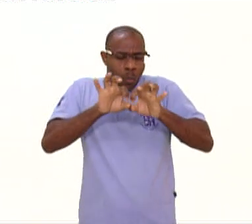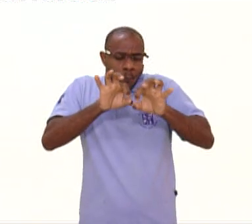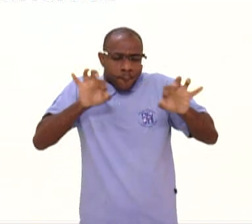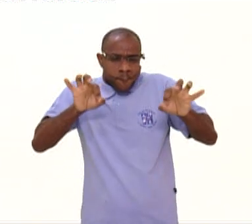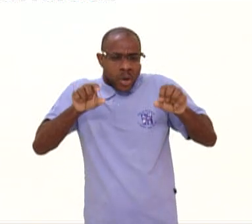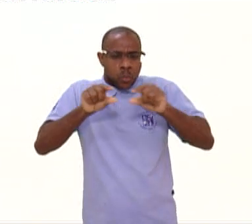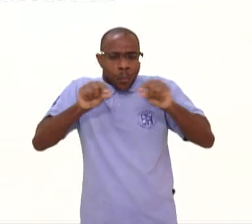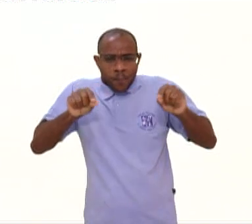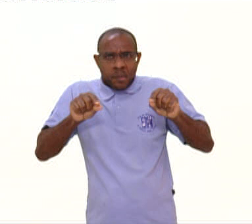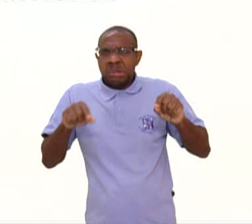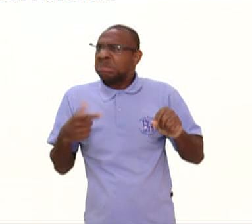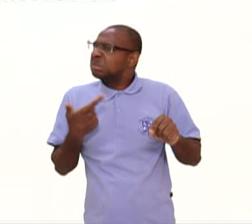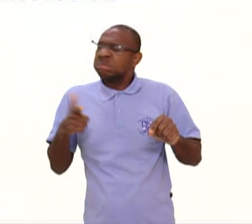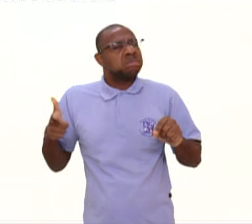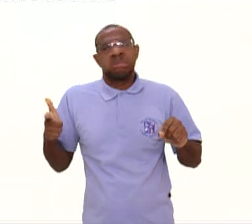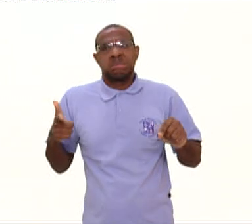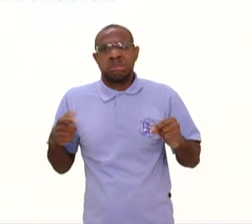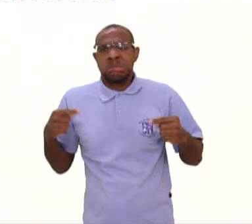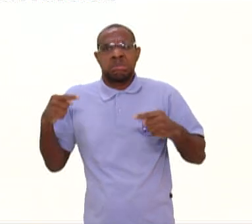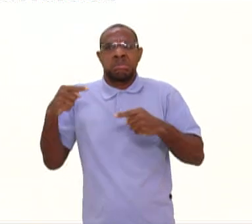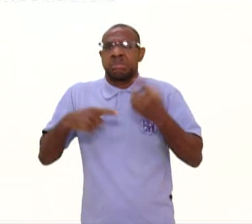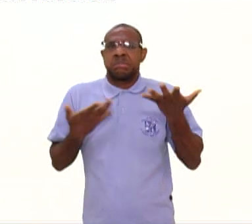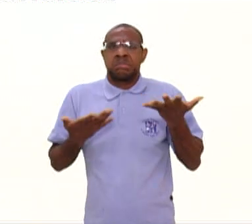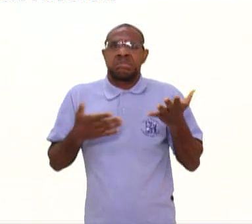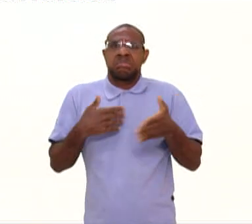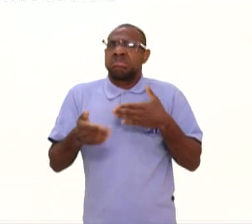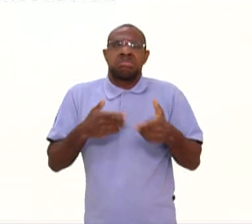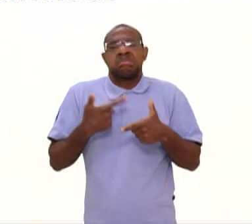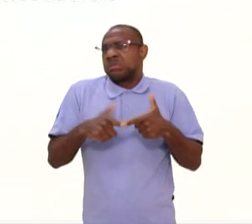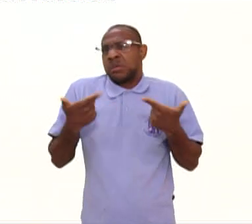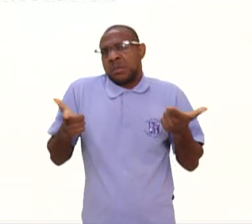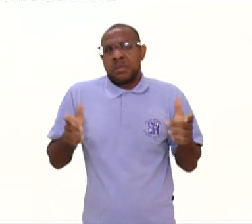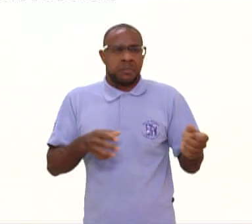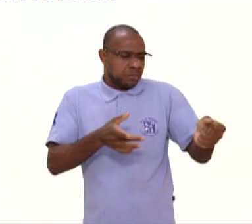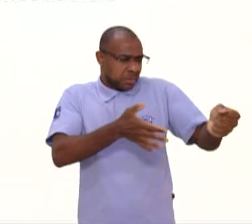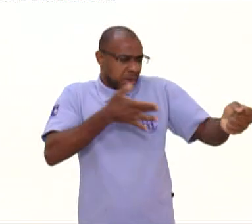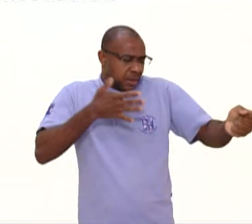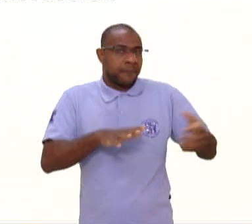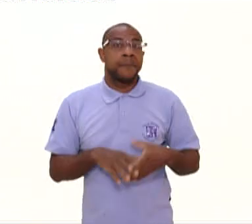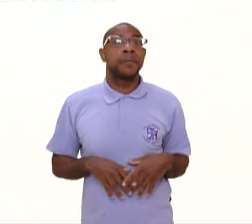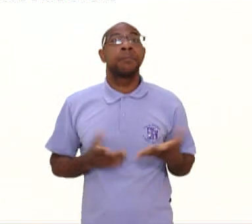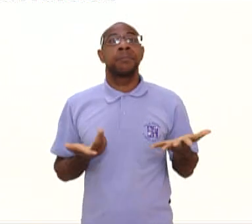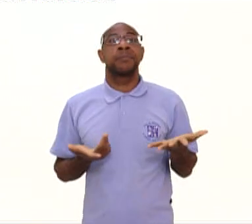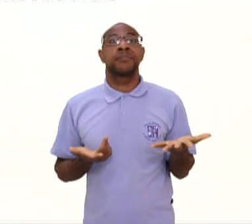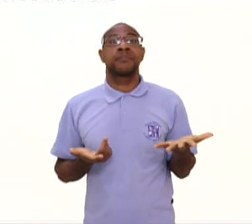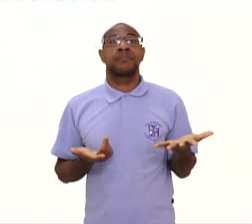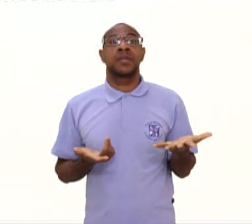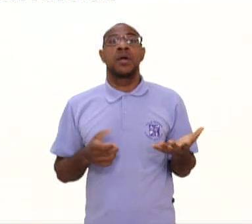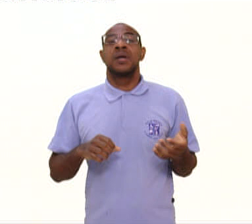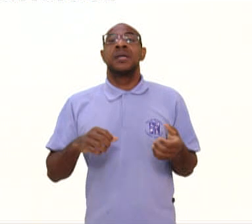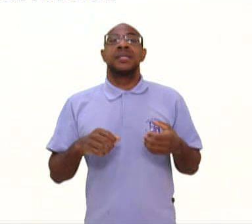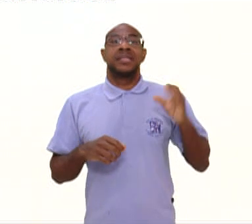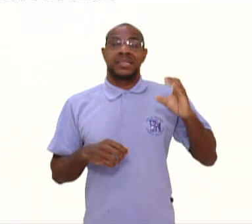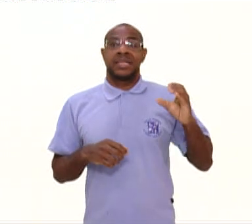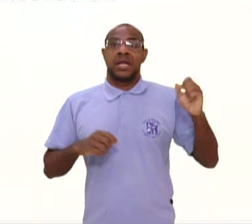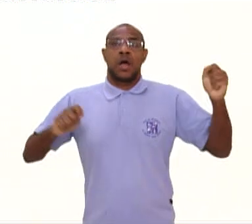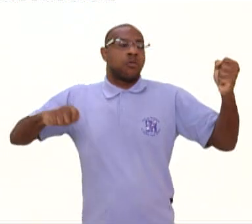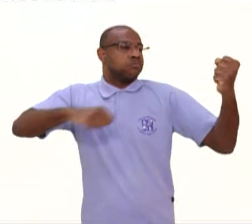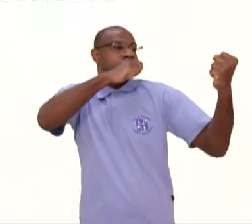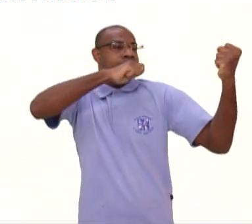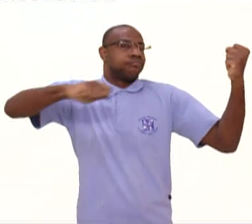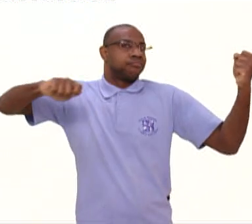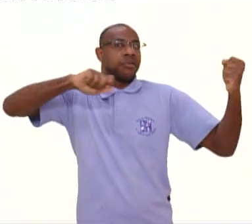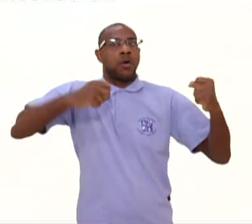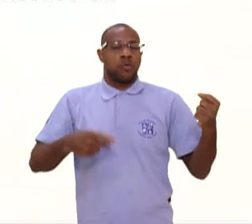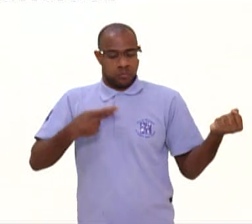não interfere na nota musical emitida? Letra C, um violão e um violino emitem sons idênticos. Então um tempinho